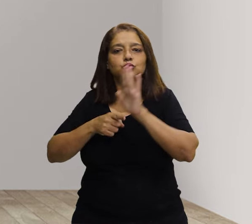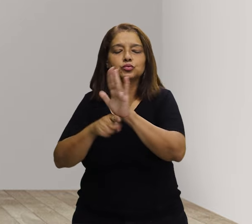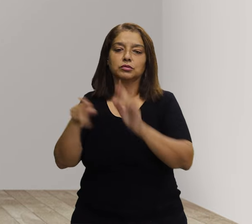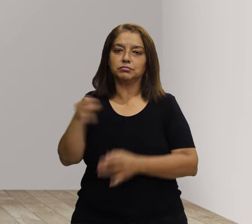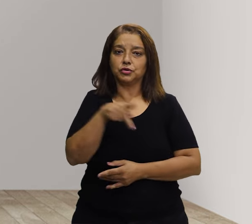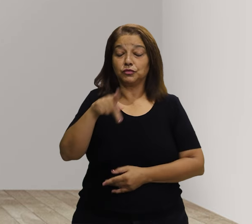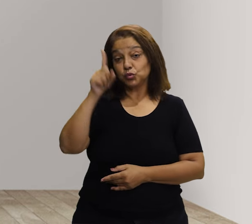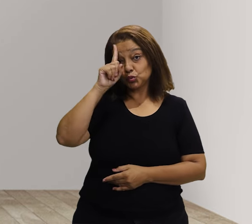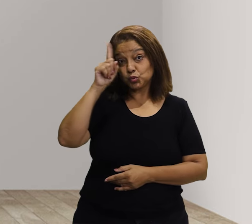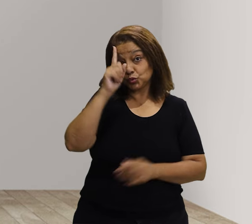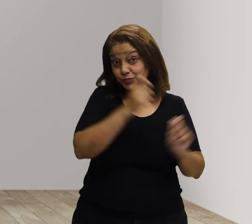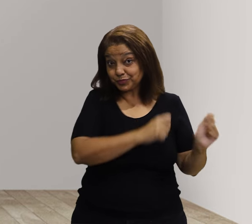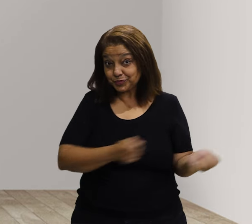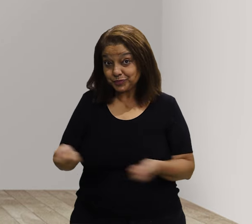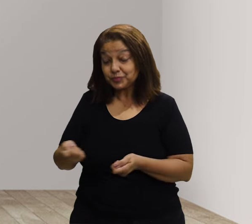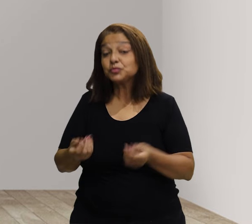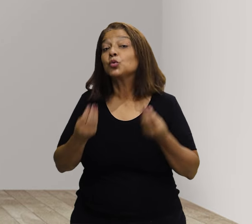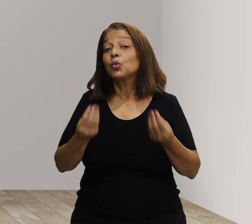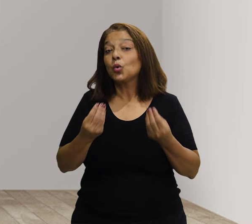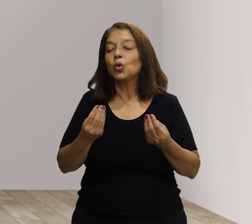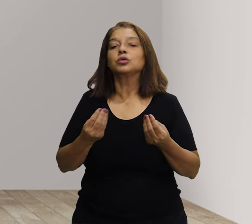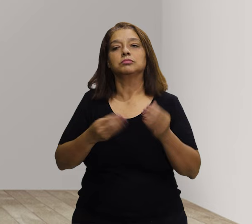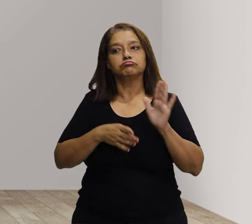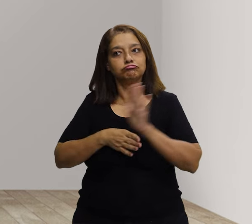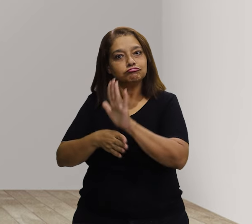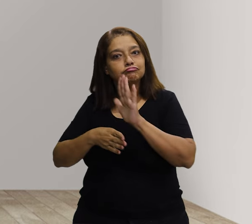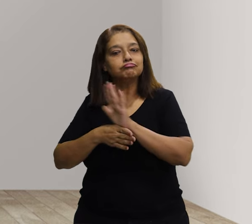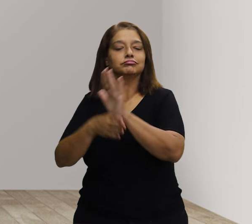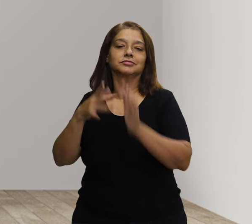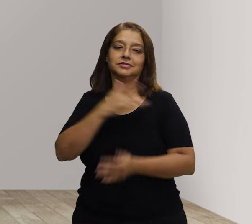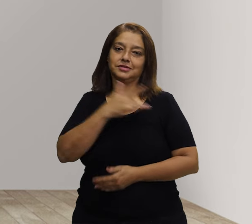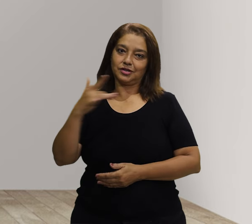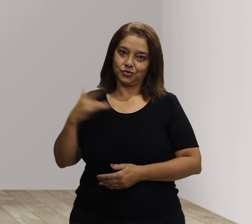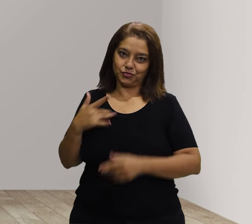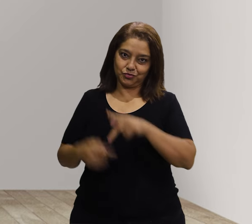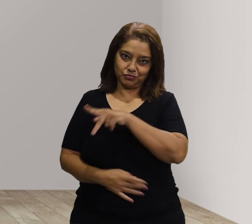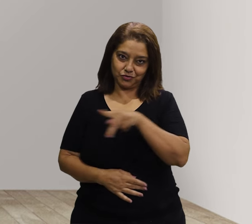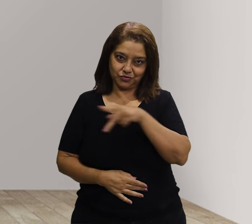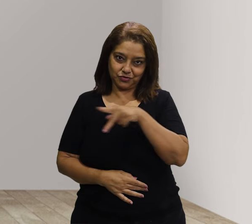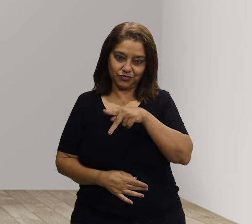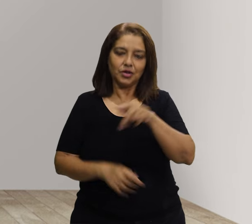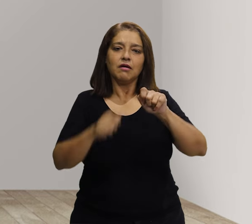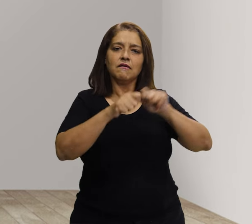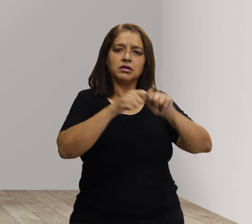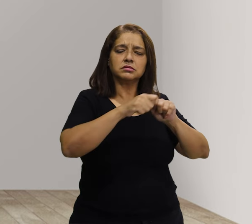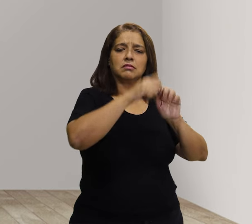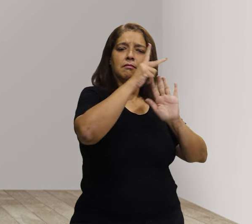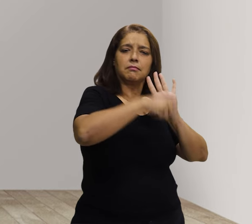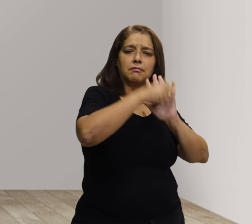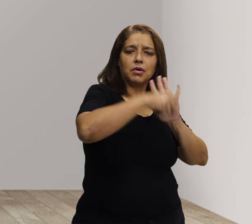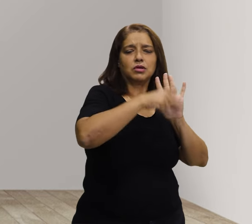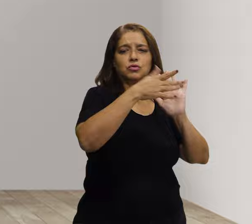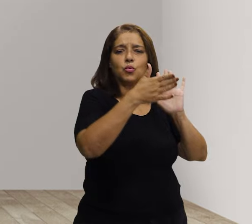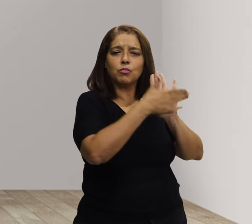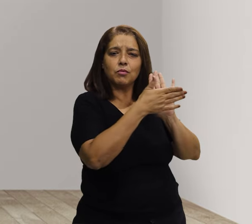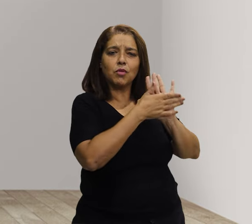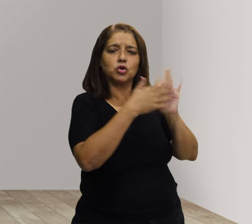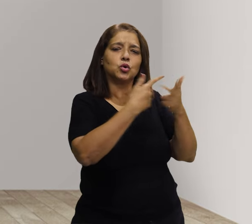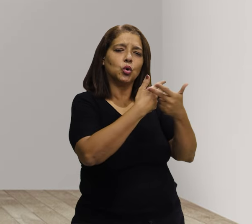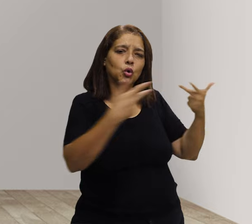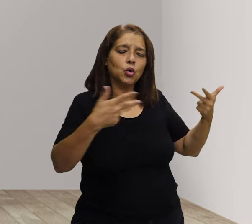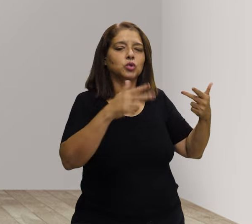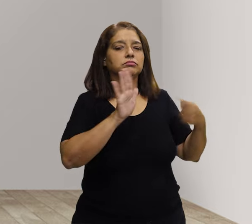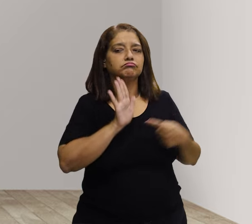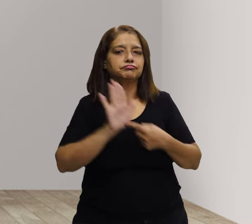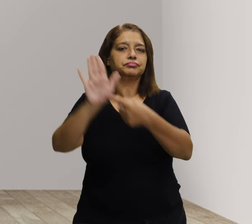como cuidar da saúde dos professores, criando programas, plano de ação dedicados à saúde mental e